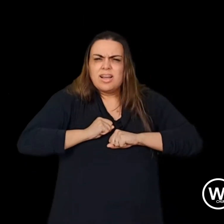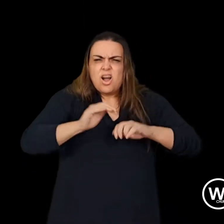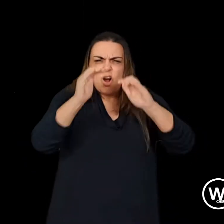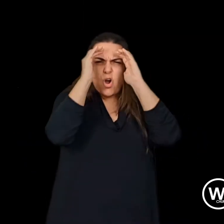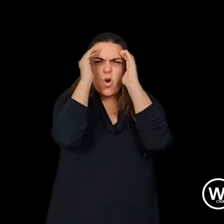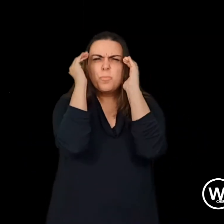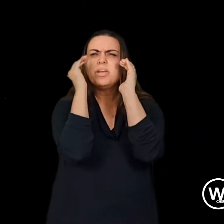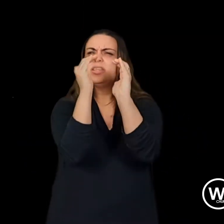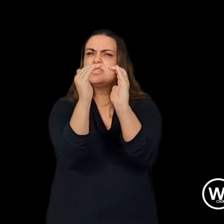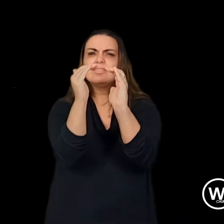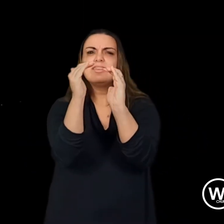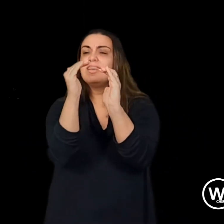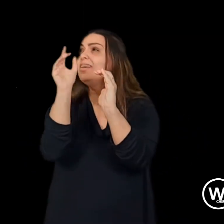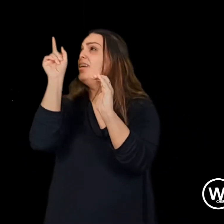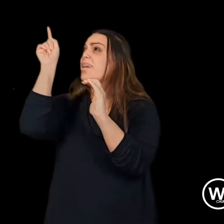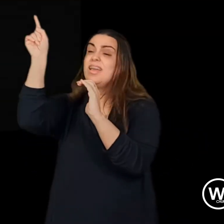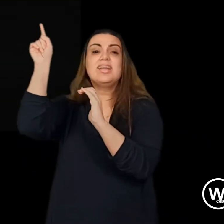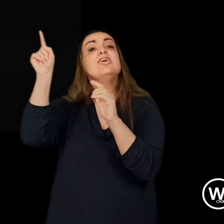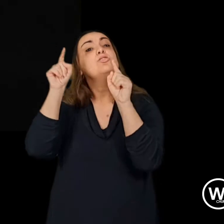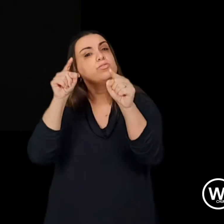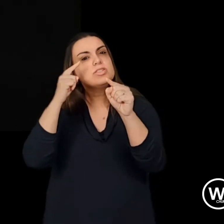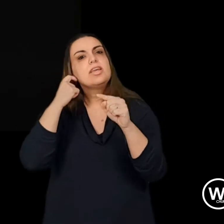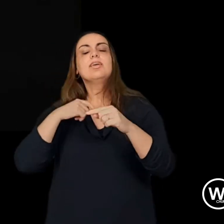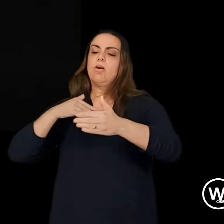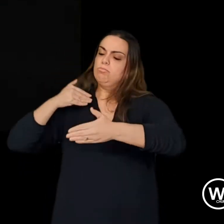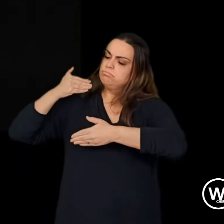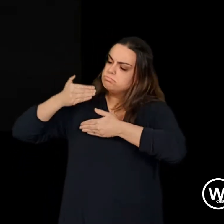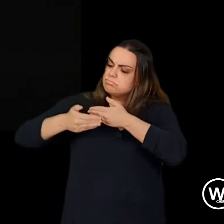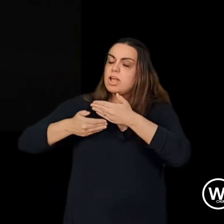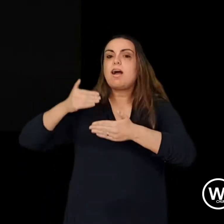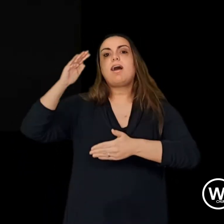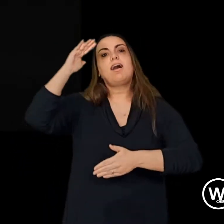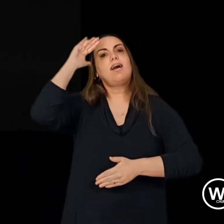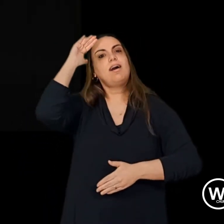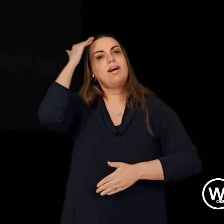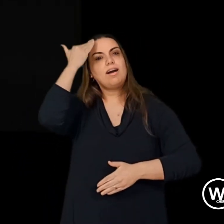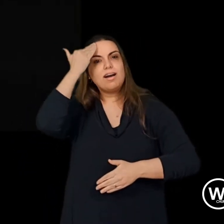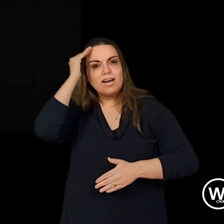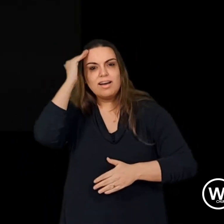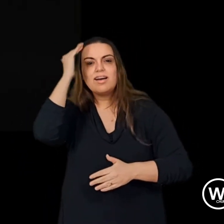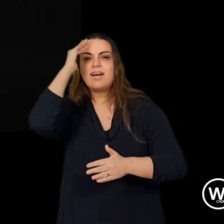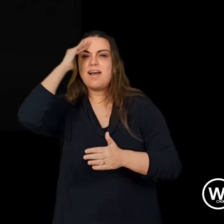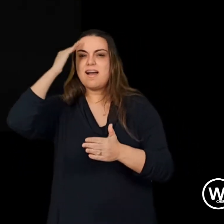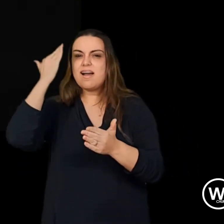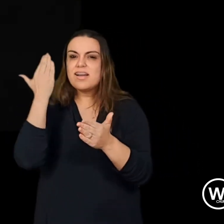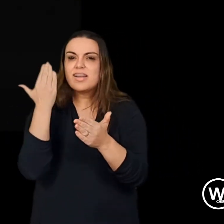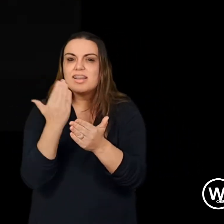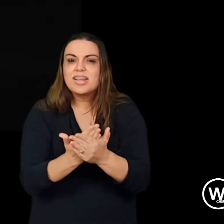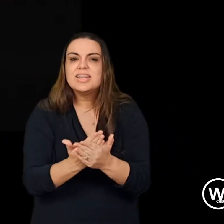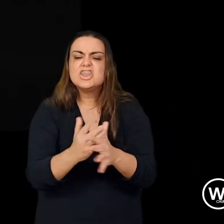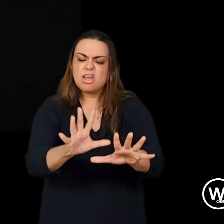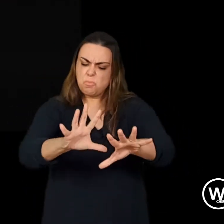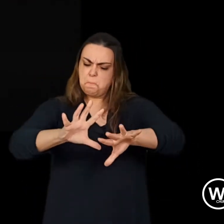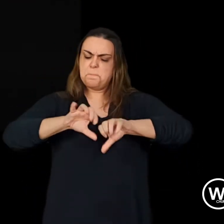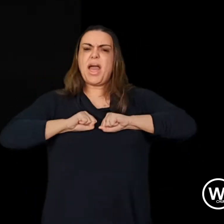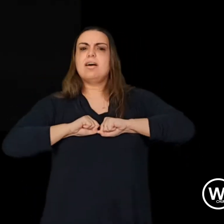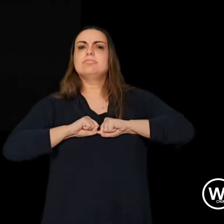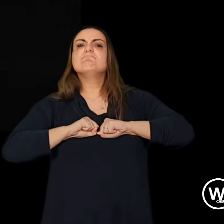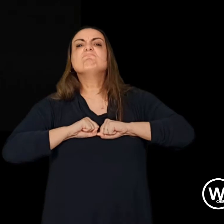mandamentos, é um processo de você entender, de você acreditar e de você levar